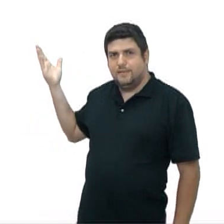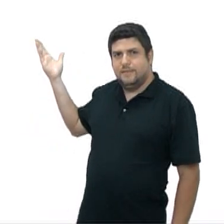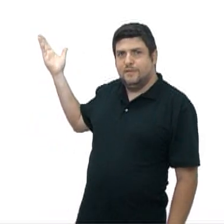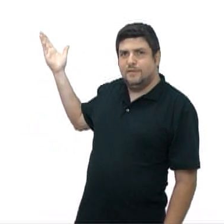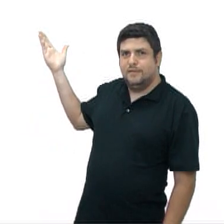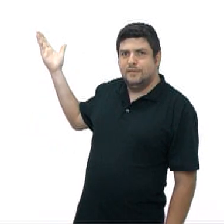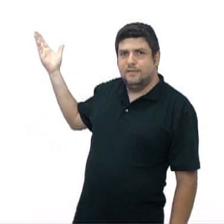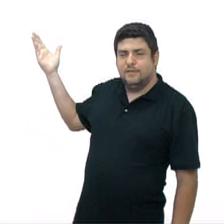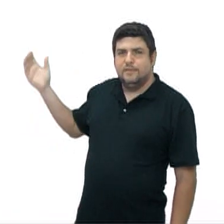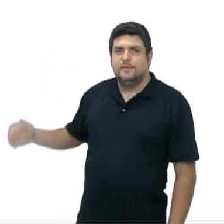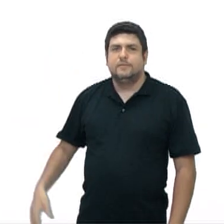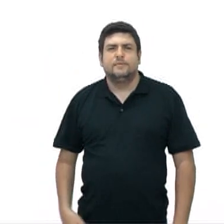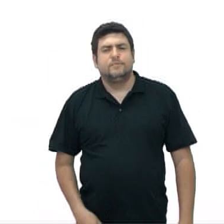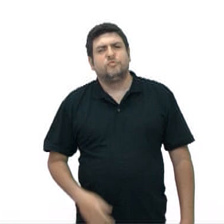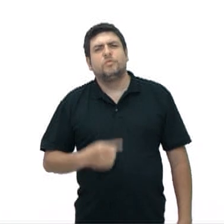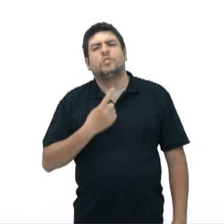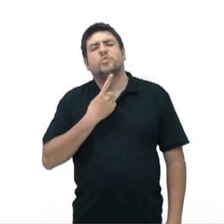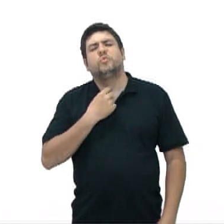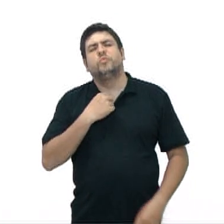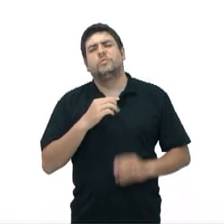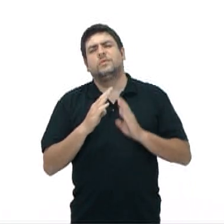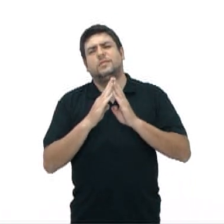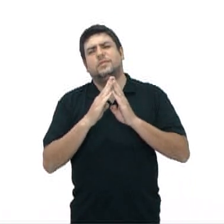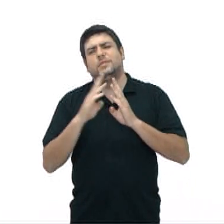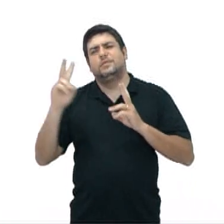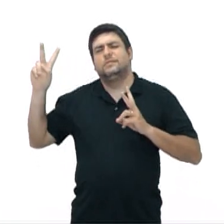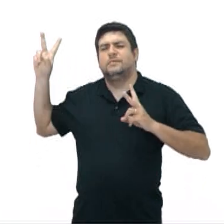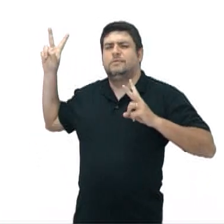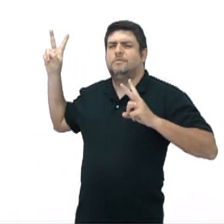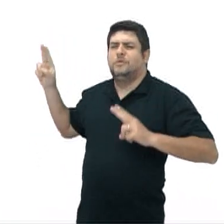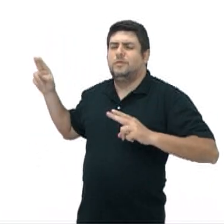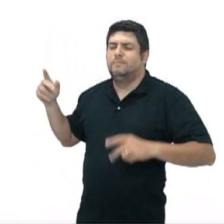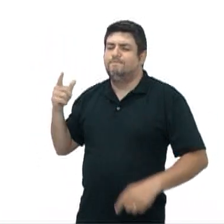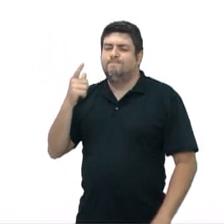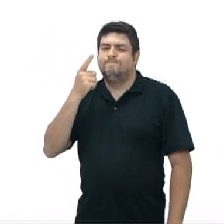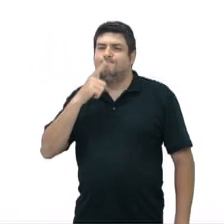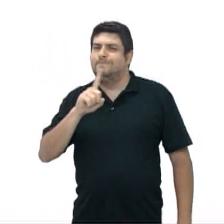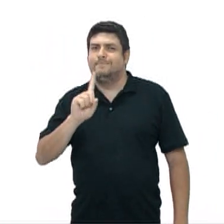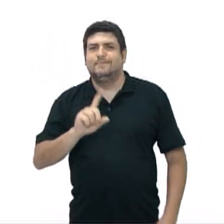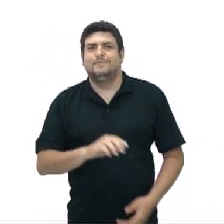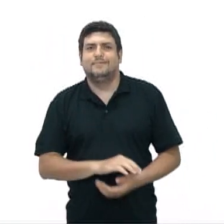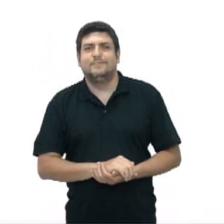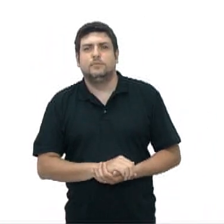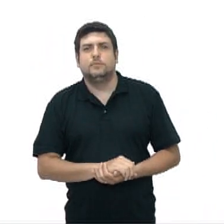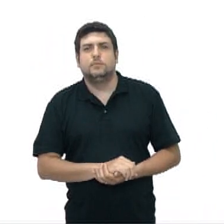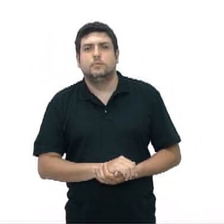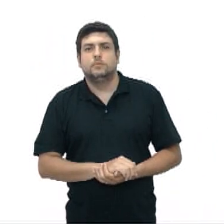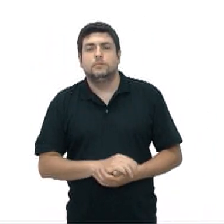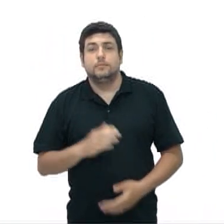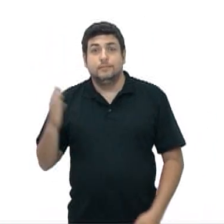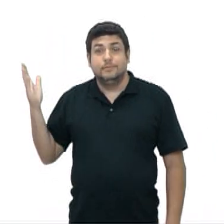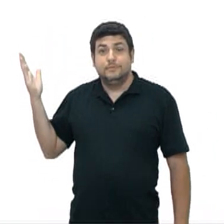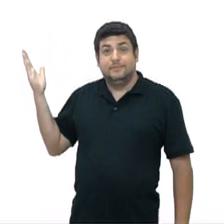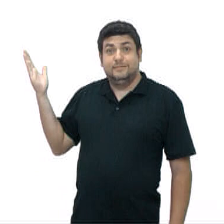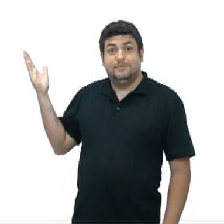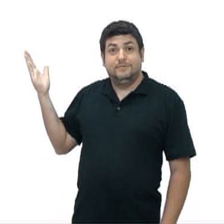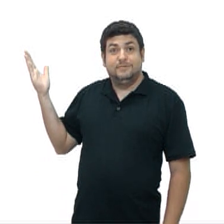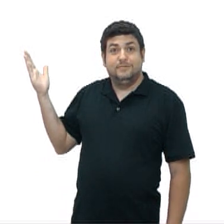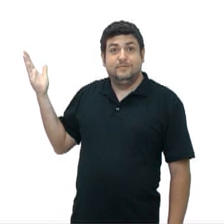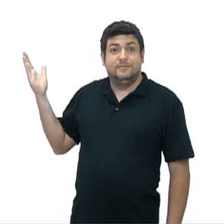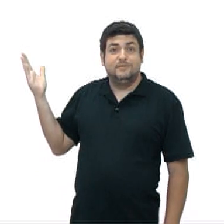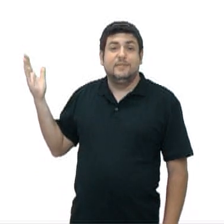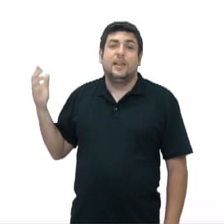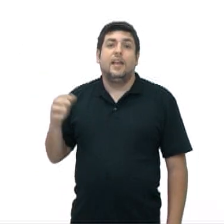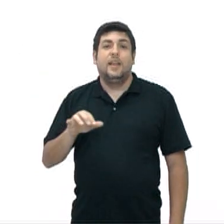Eu sempre quis fazer isso, né? Mas eu também nunca consegui, certo? Isso aqui é o princípio de inércia clássico, né? O que a